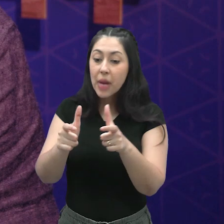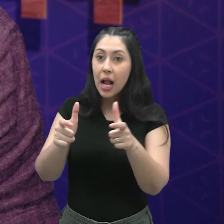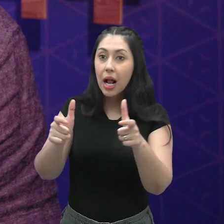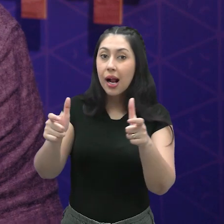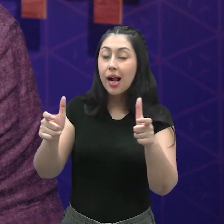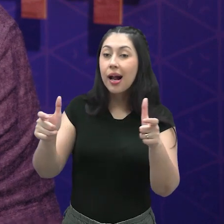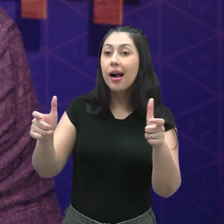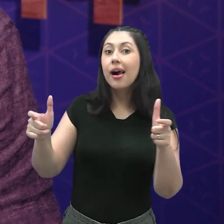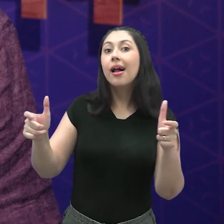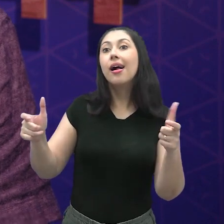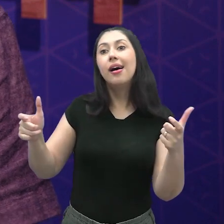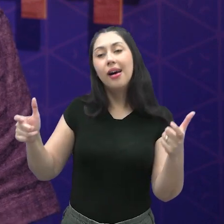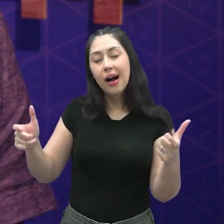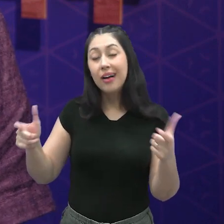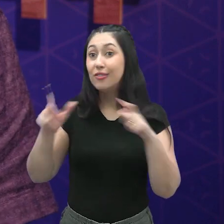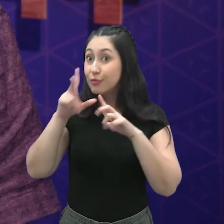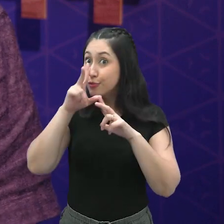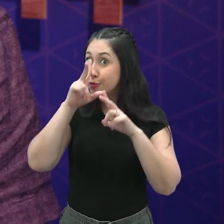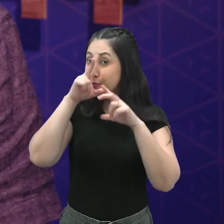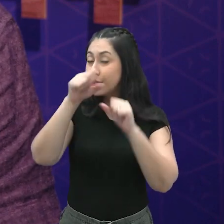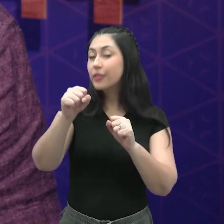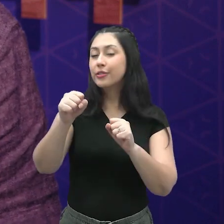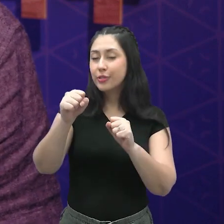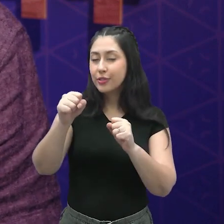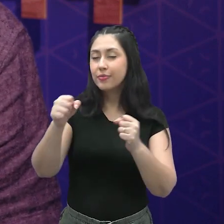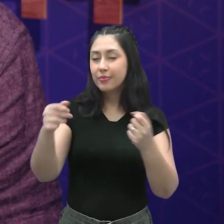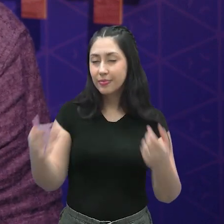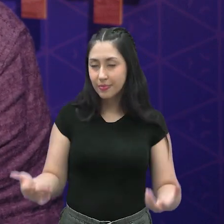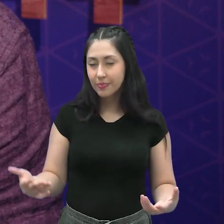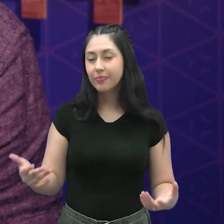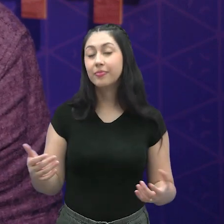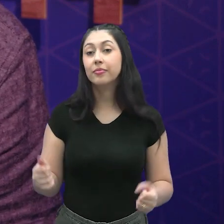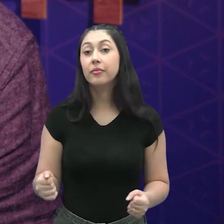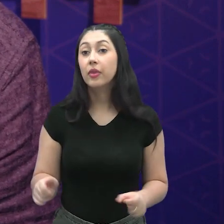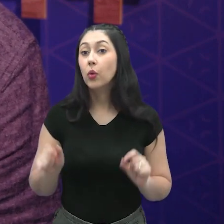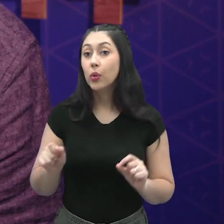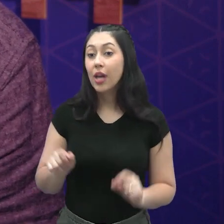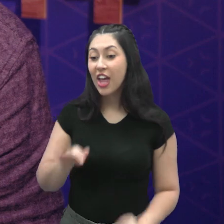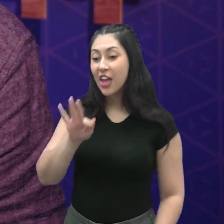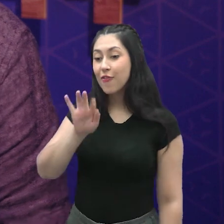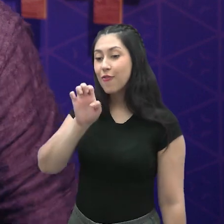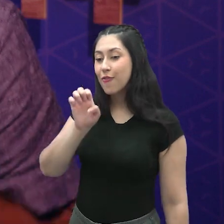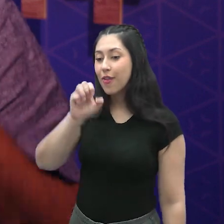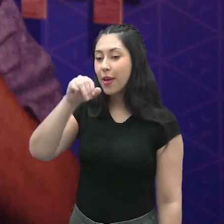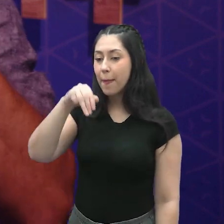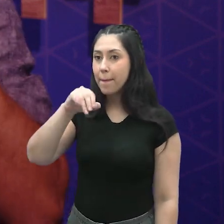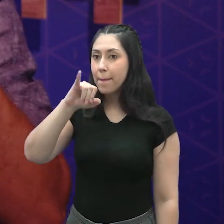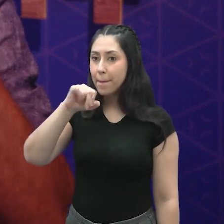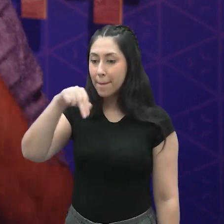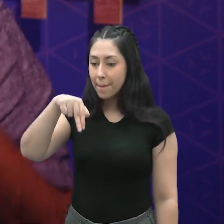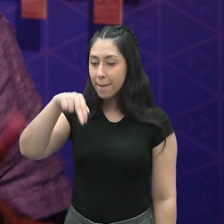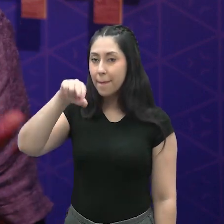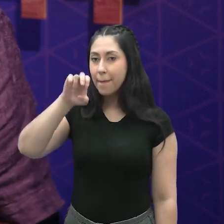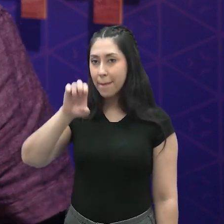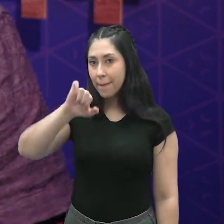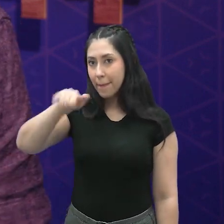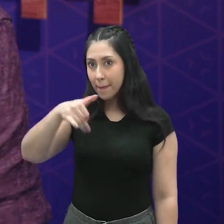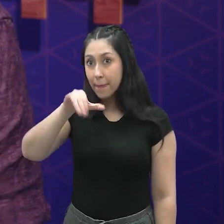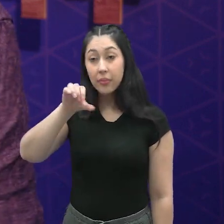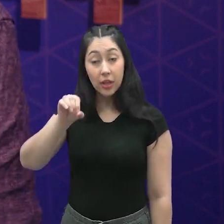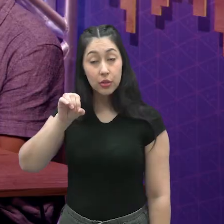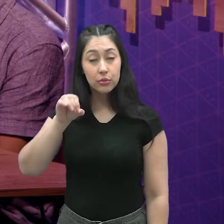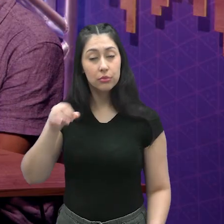é, né, com mais força com artistas mulheres, que é o feminejo, né, que, enfim, a